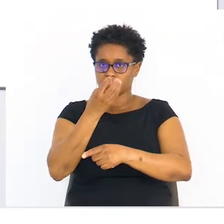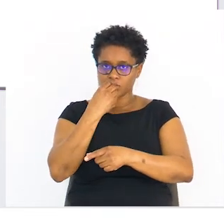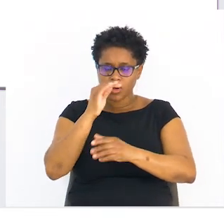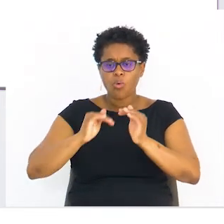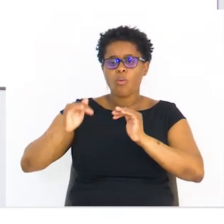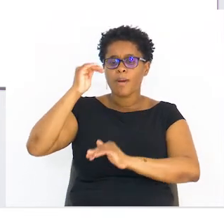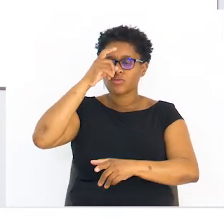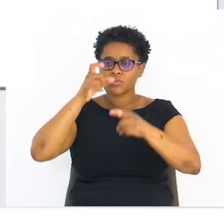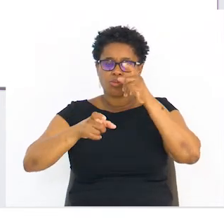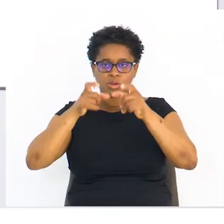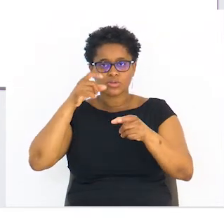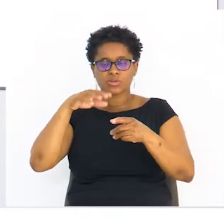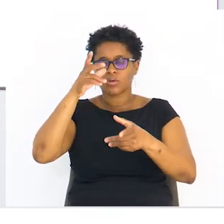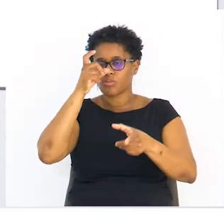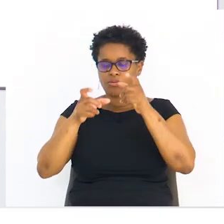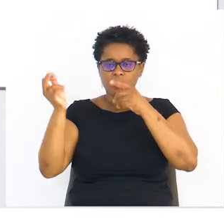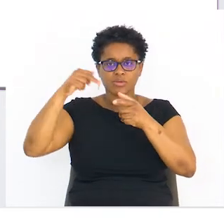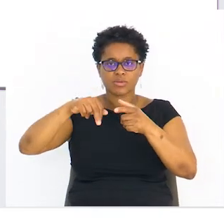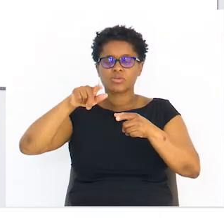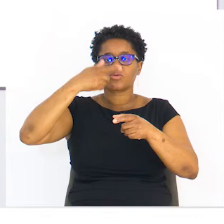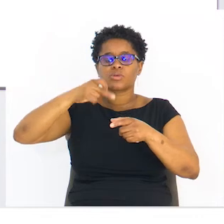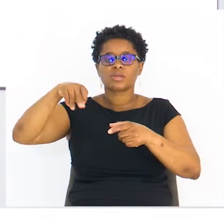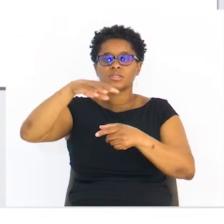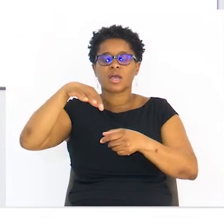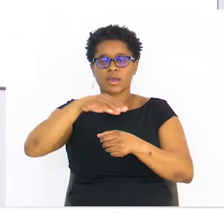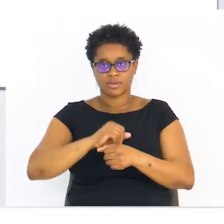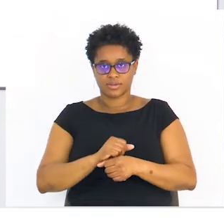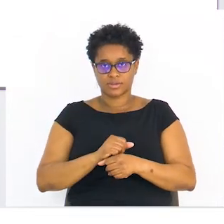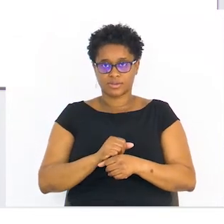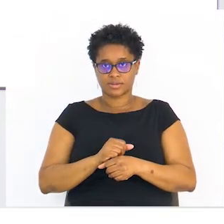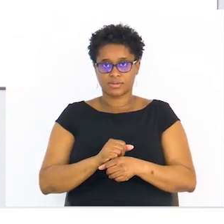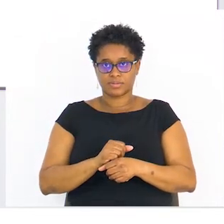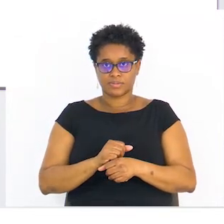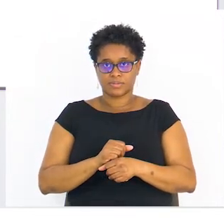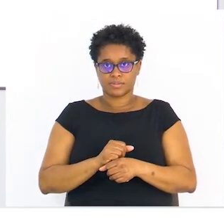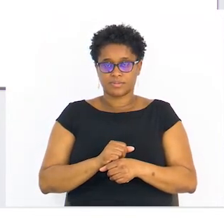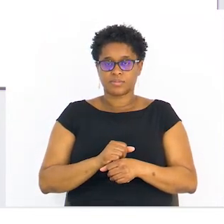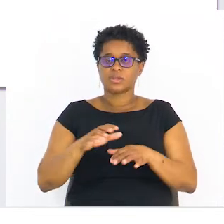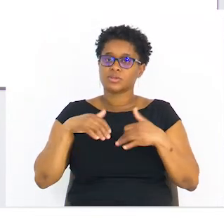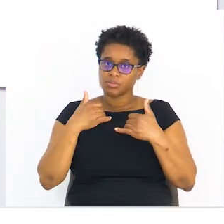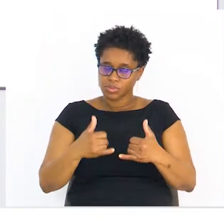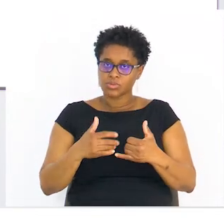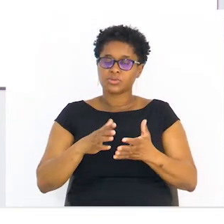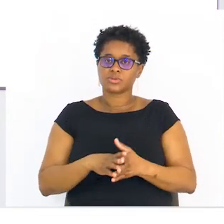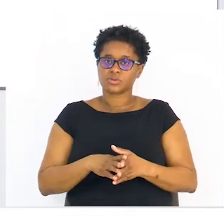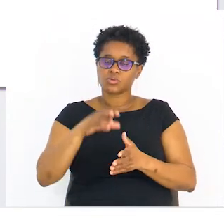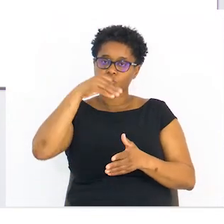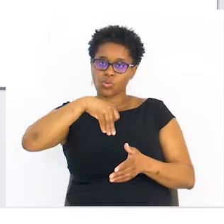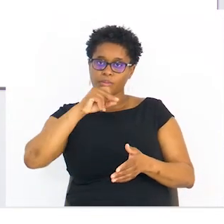aumento da população, povoamento de outras áreas, Pois, no